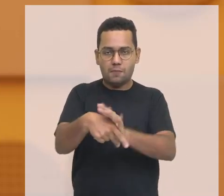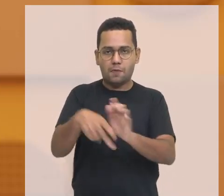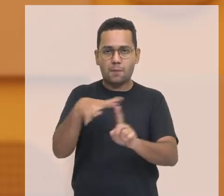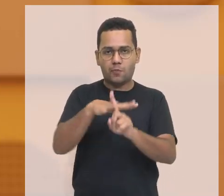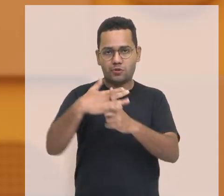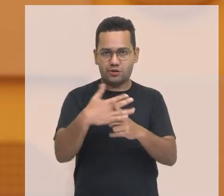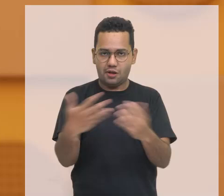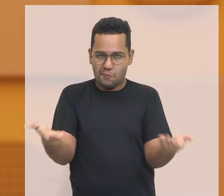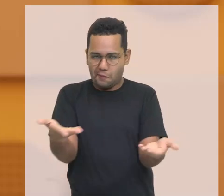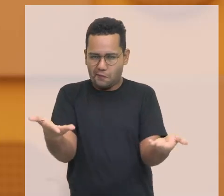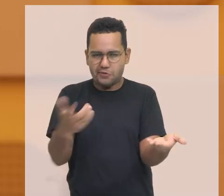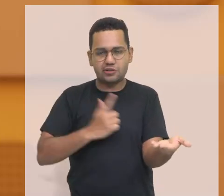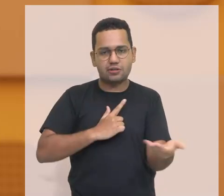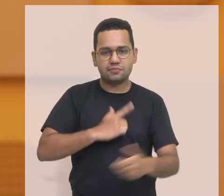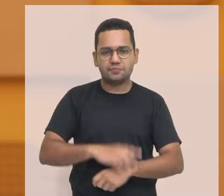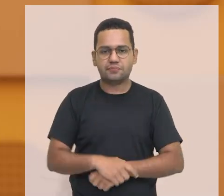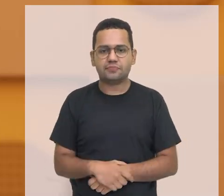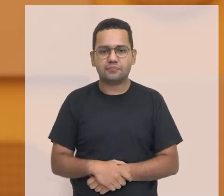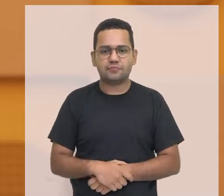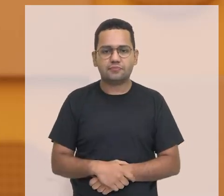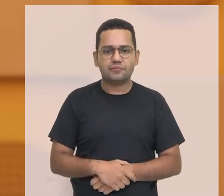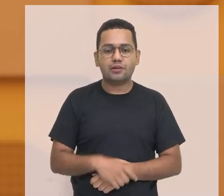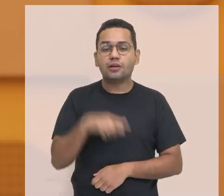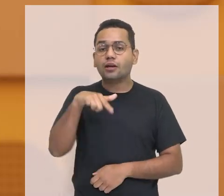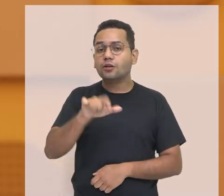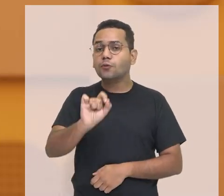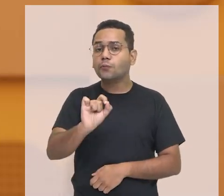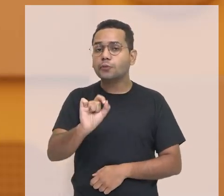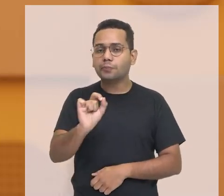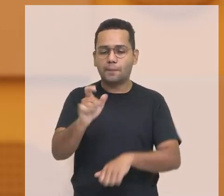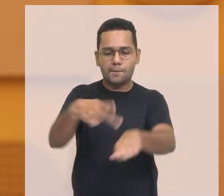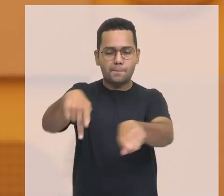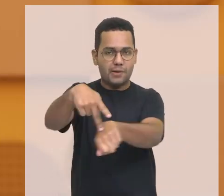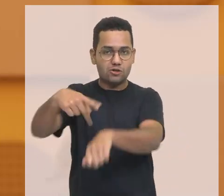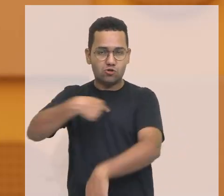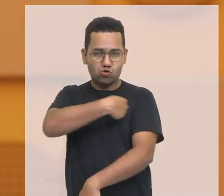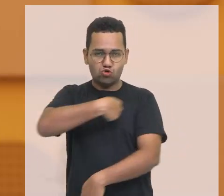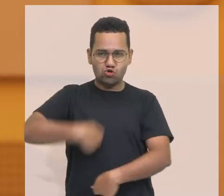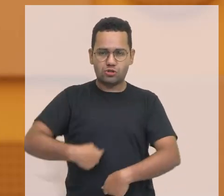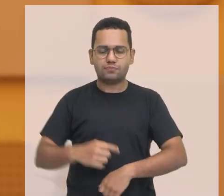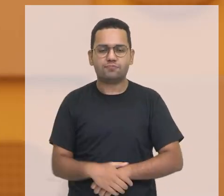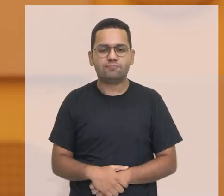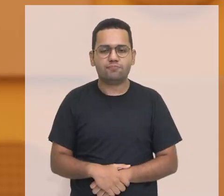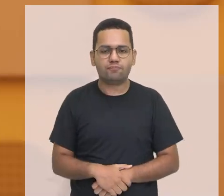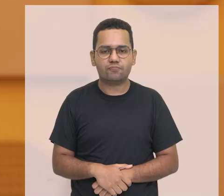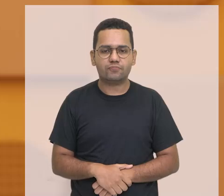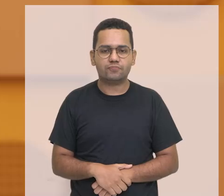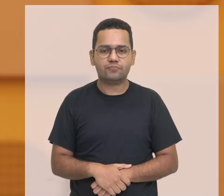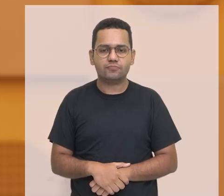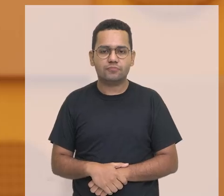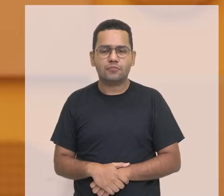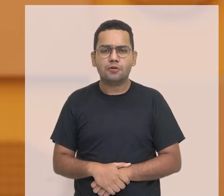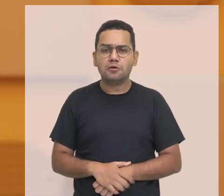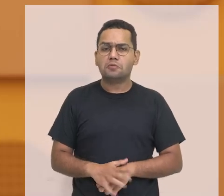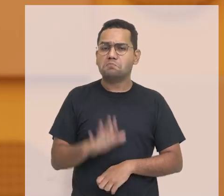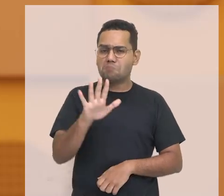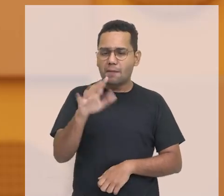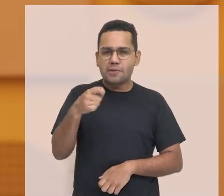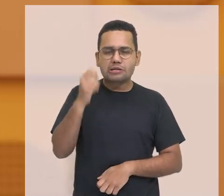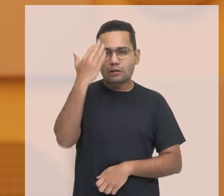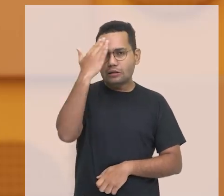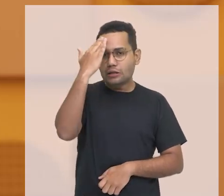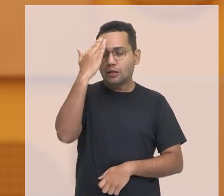que vigora até os dias atuais, que é o modelo socialista chinês, começando primeiramente como a gente entendeu como é que foi